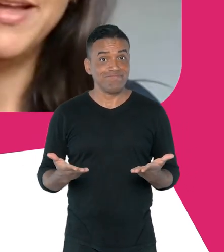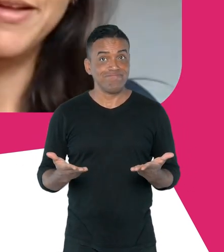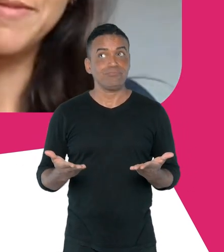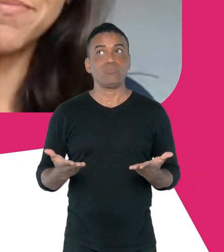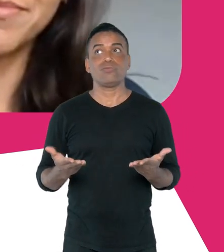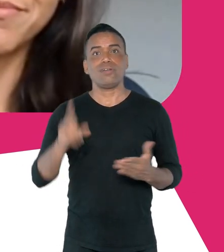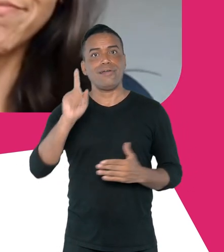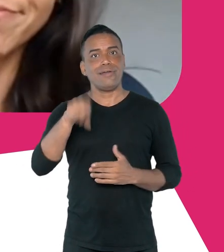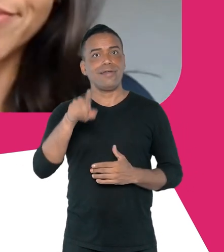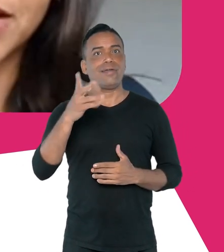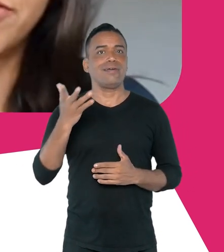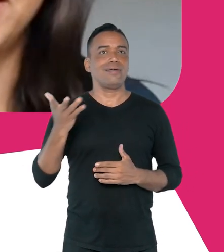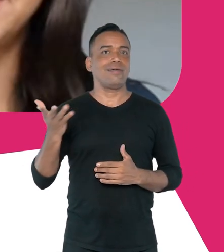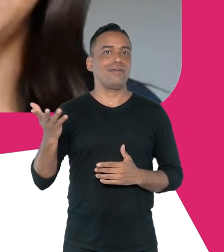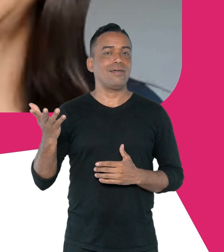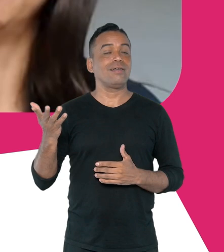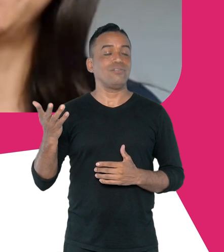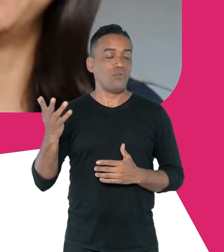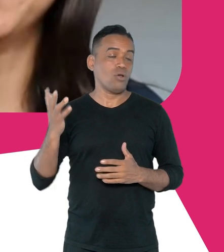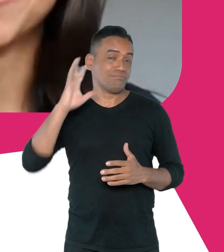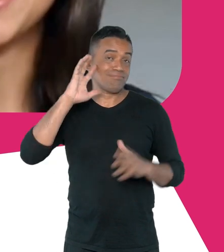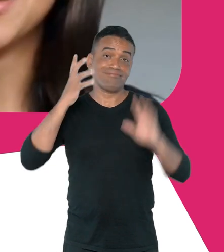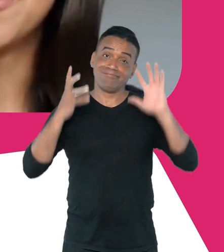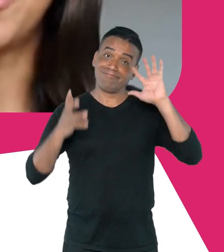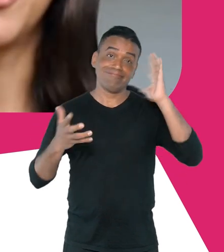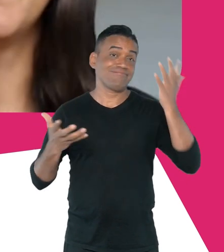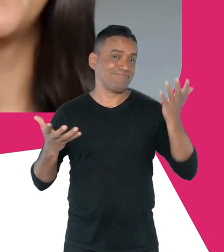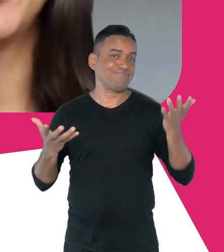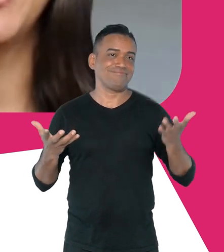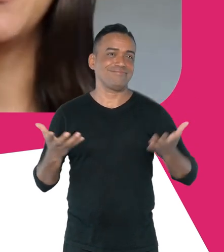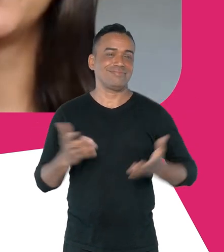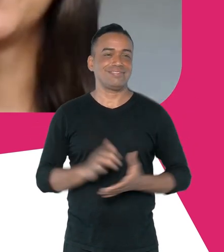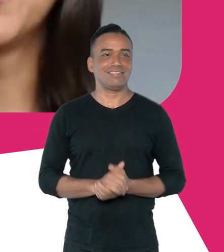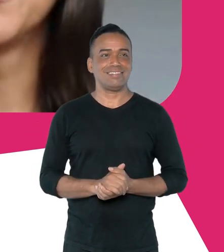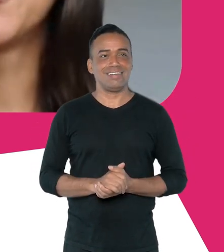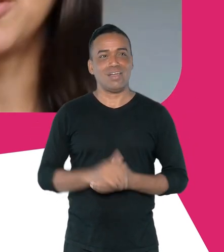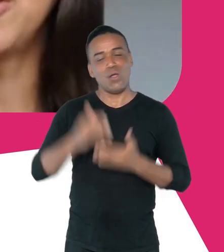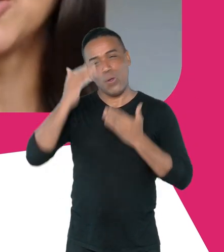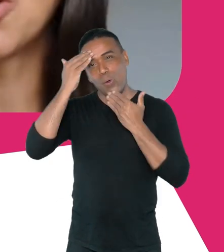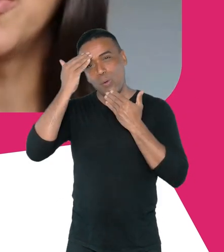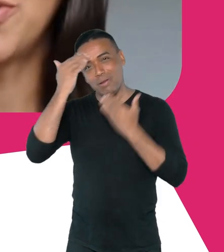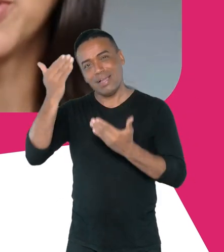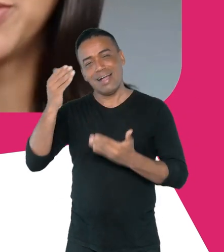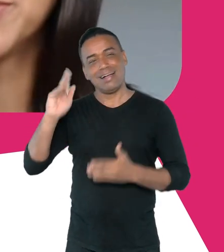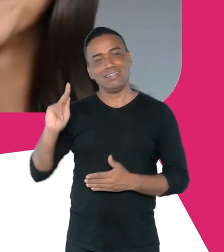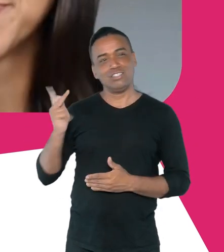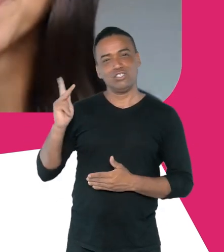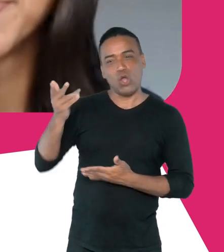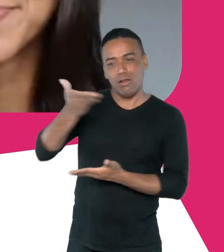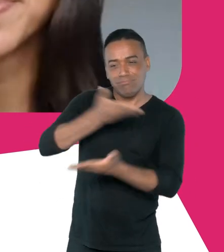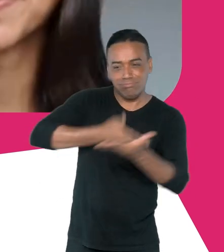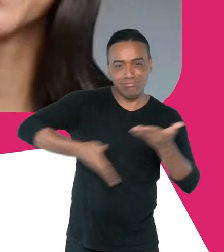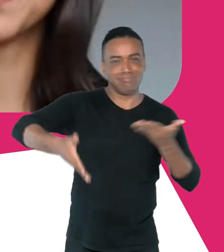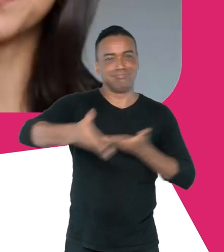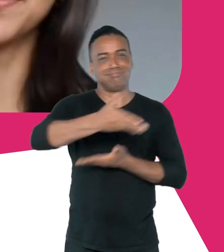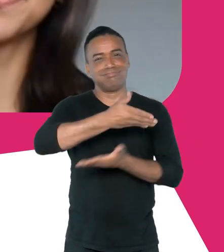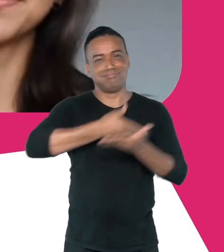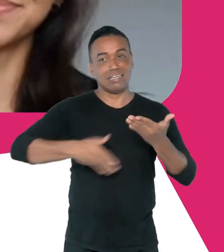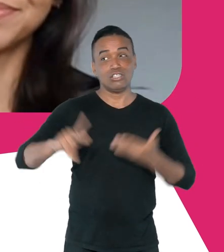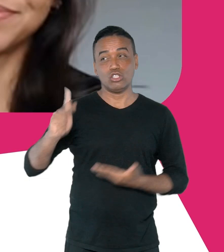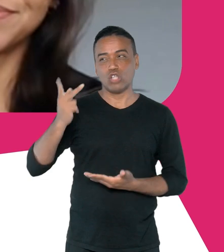então foi assim. Muito obrigada por você compartilhar com a gente